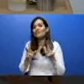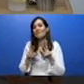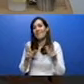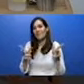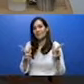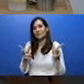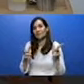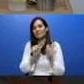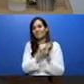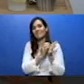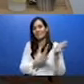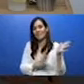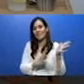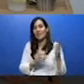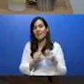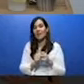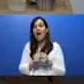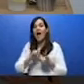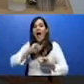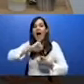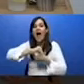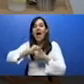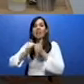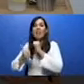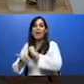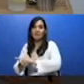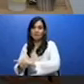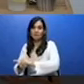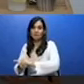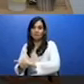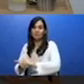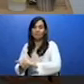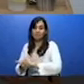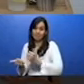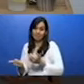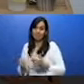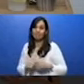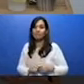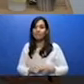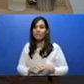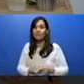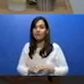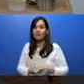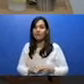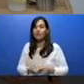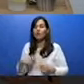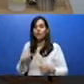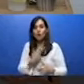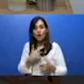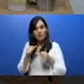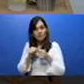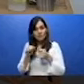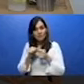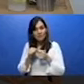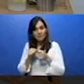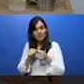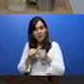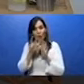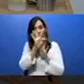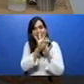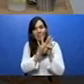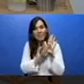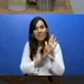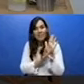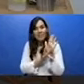vamos fazer. Nós adaptamos esse produzir texto aqui na videoaula mas nós vamos fazer o textinho sobre a